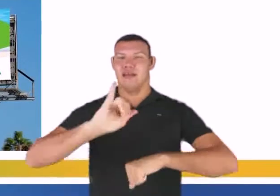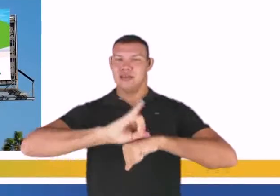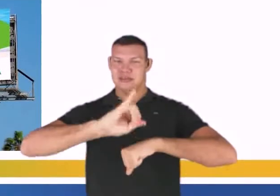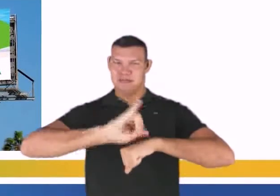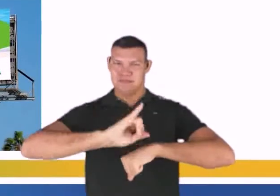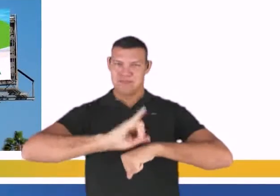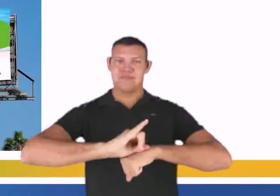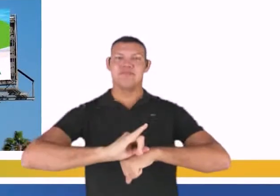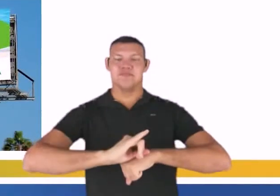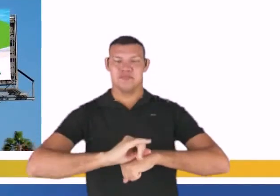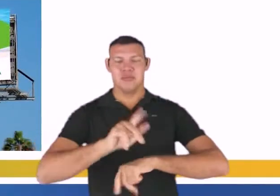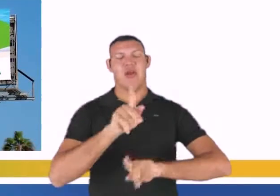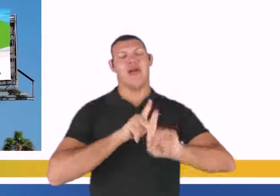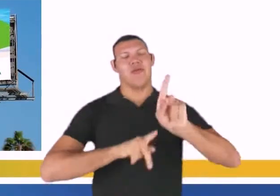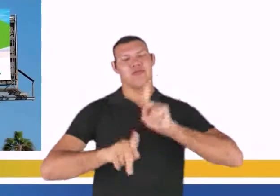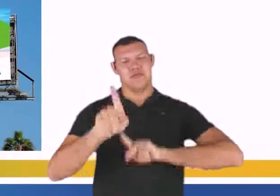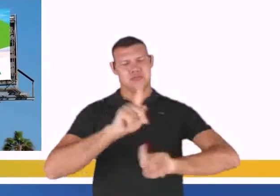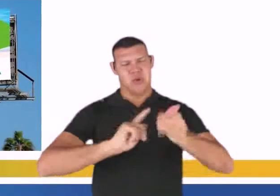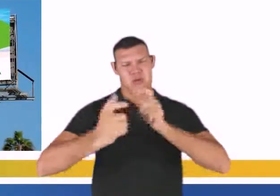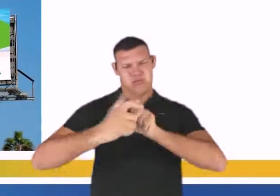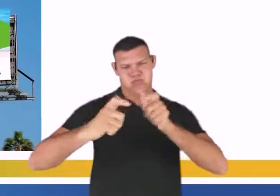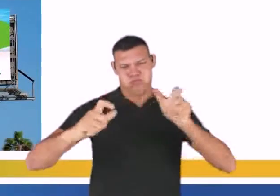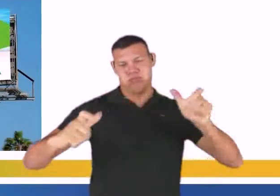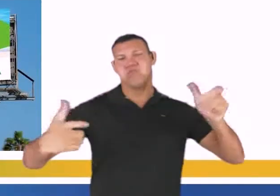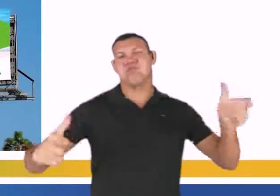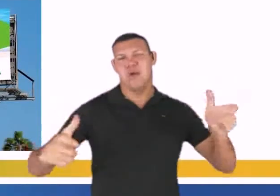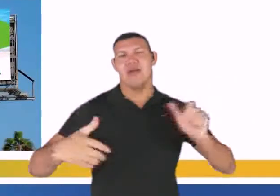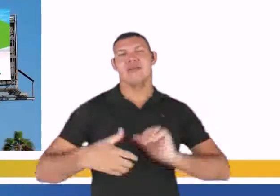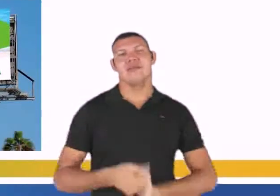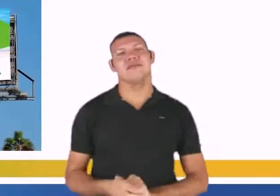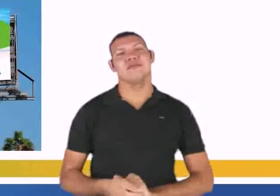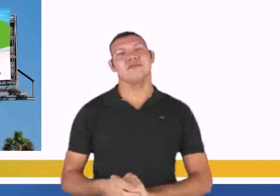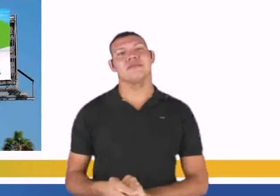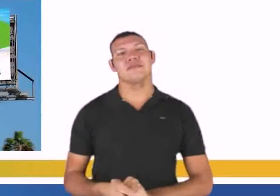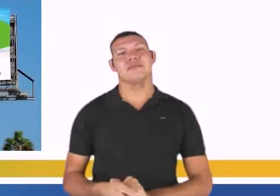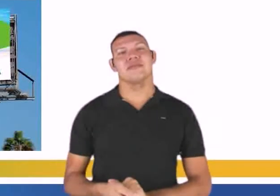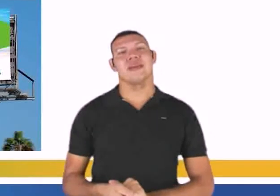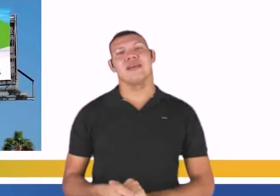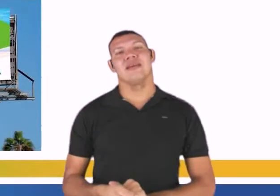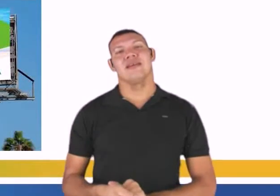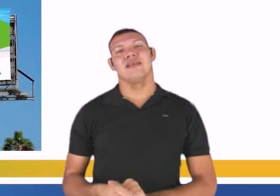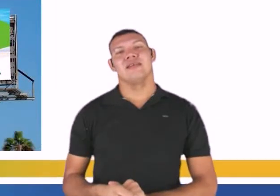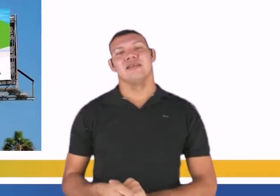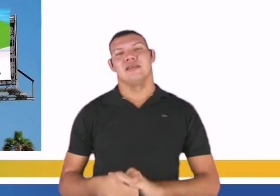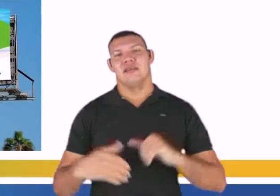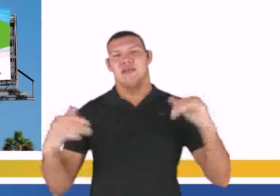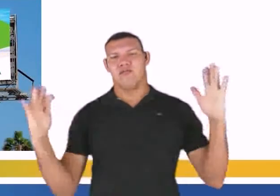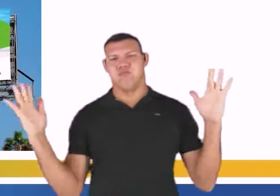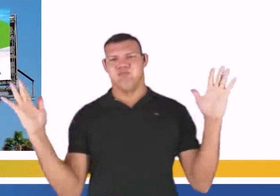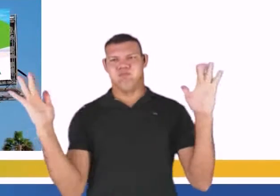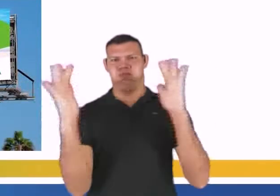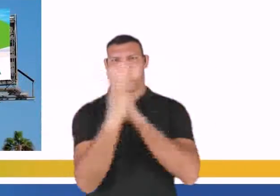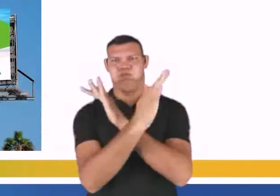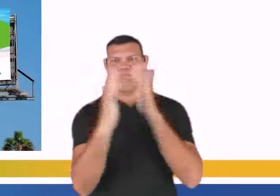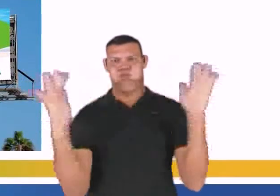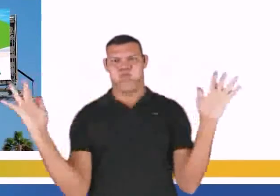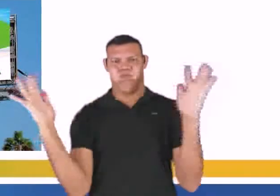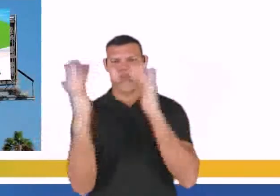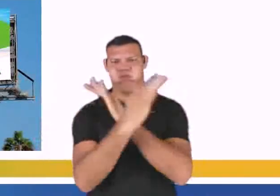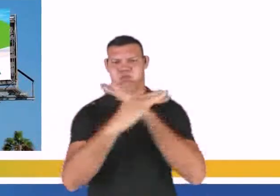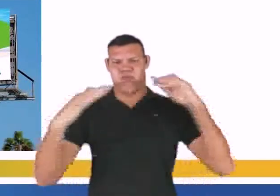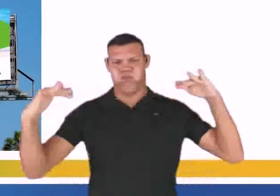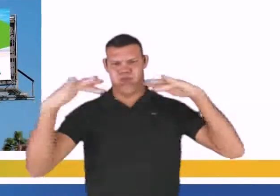mais assim populosas, né? E que há um trânsito de pessoas, de veículos